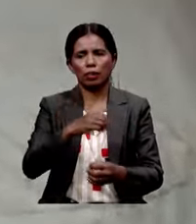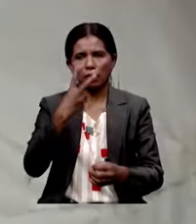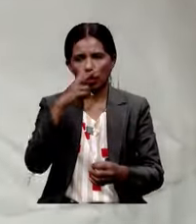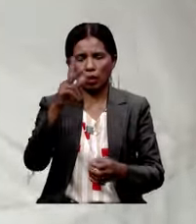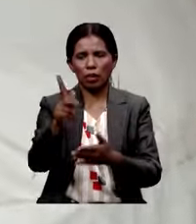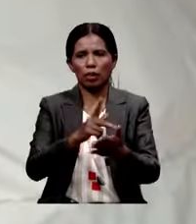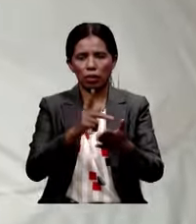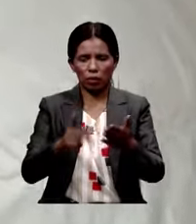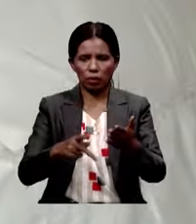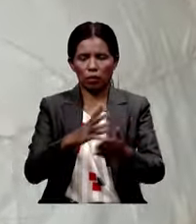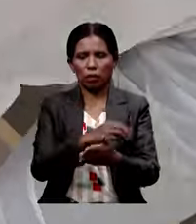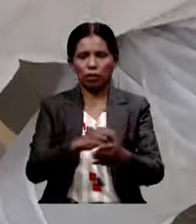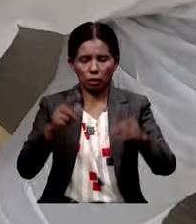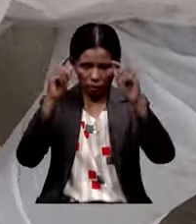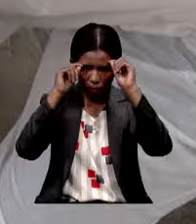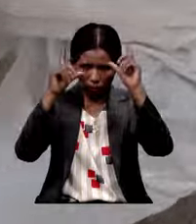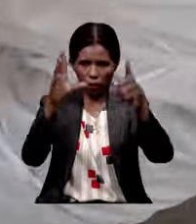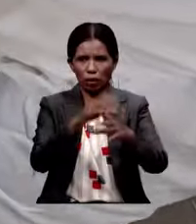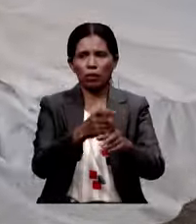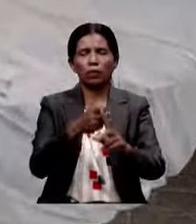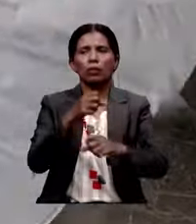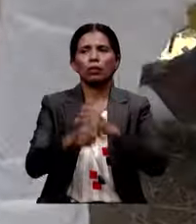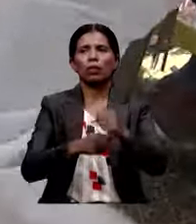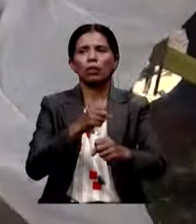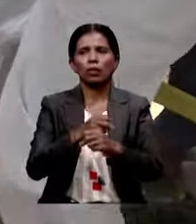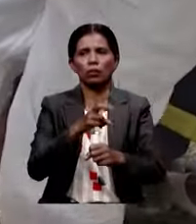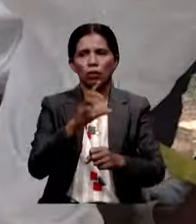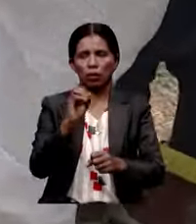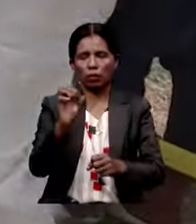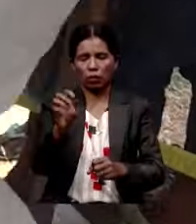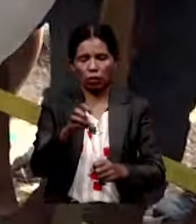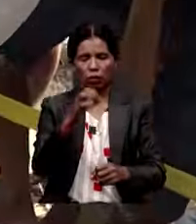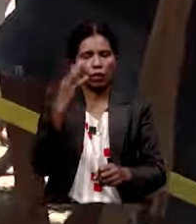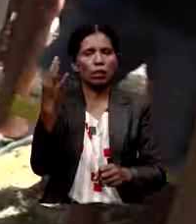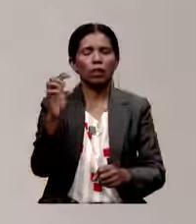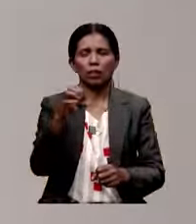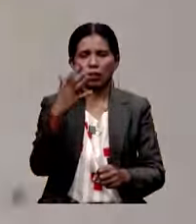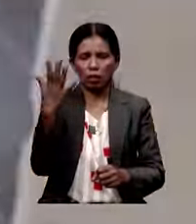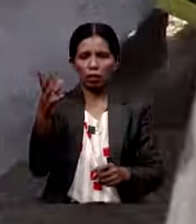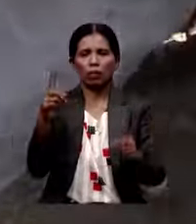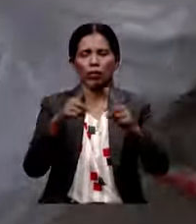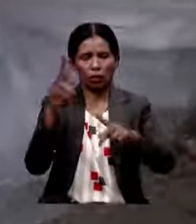Crime Infanticídio Timor Leste, o se tinha rio rua São Luís em Lima, to tinha rio rua São Luís em Tolo,